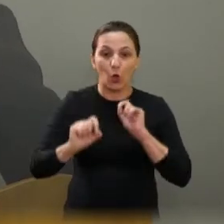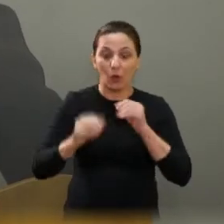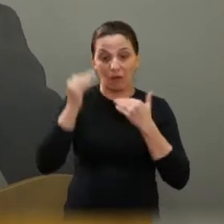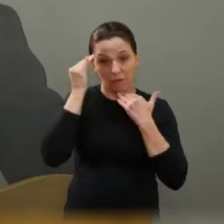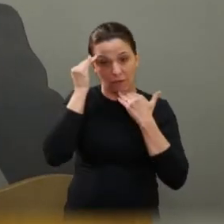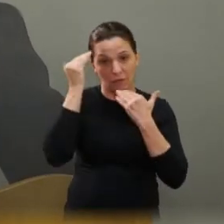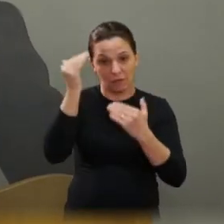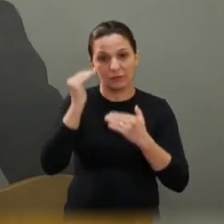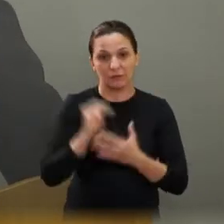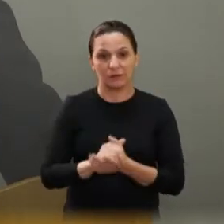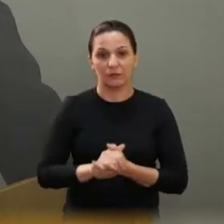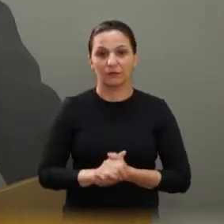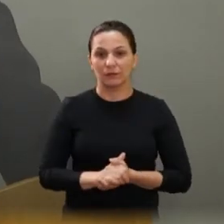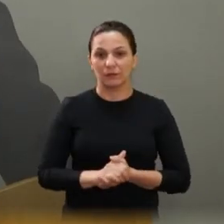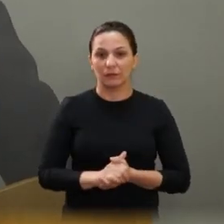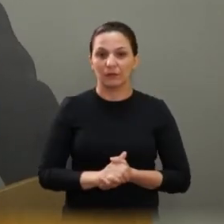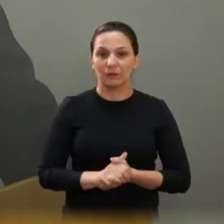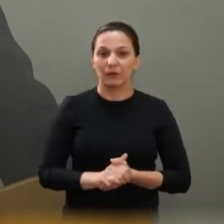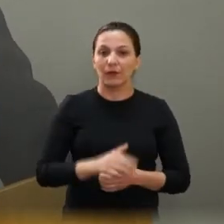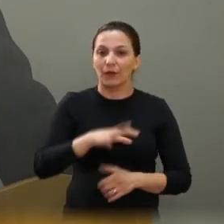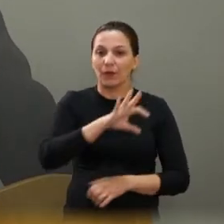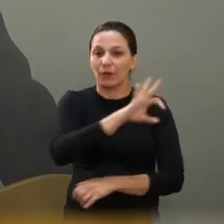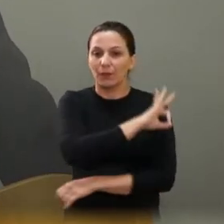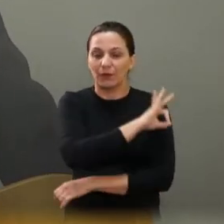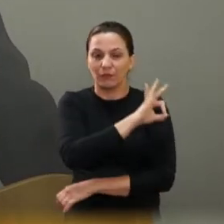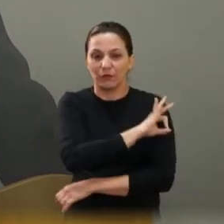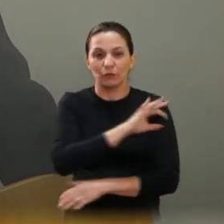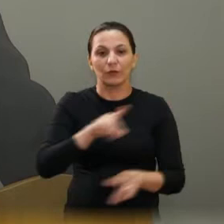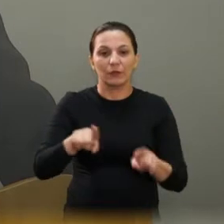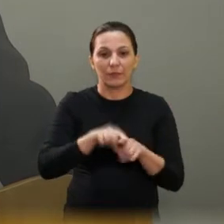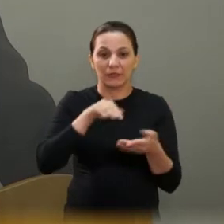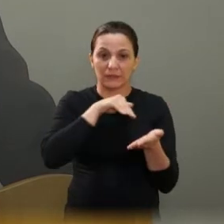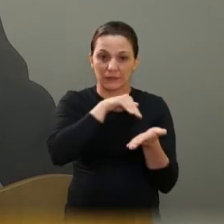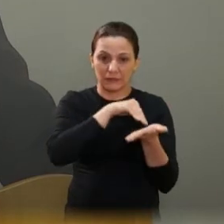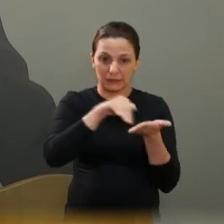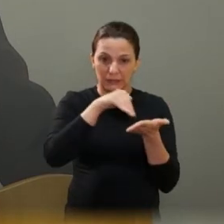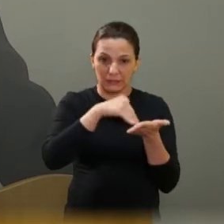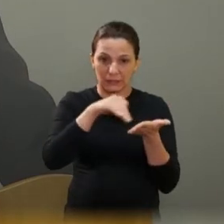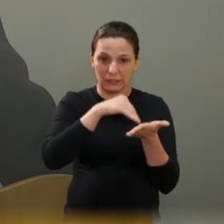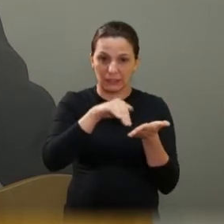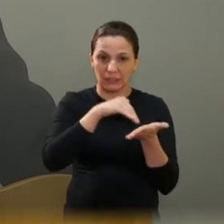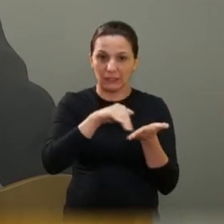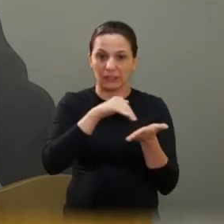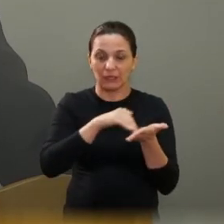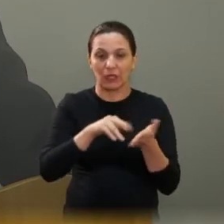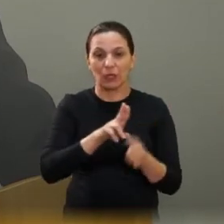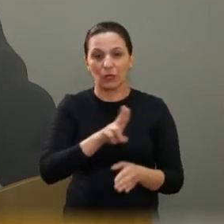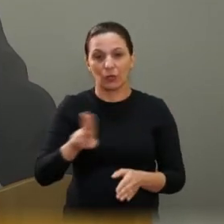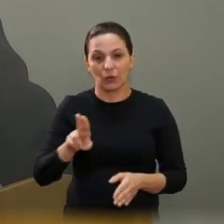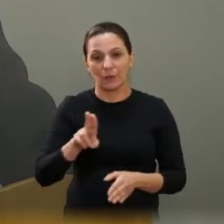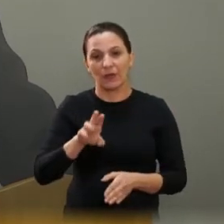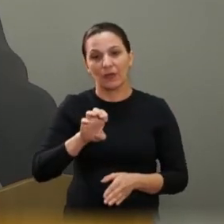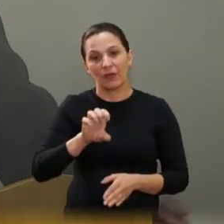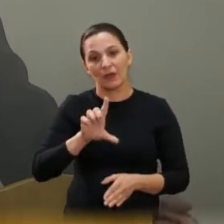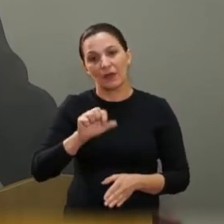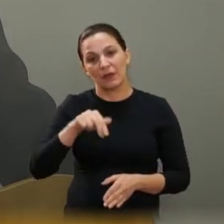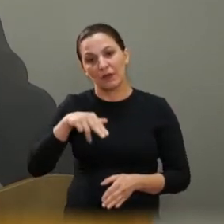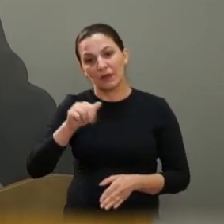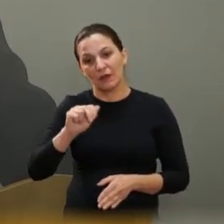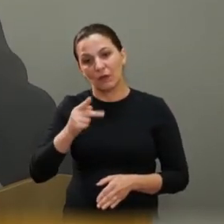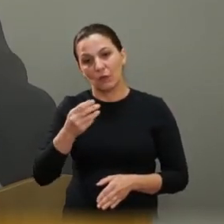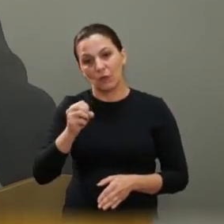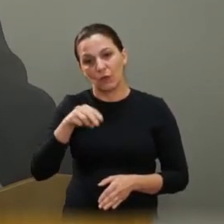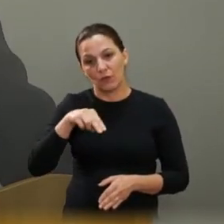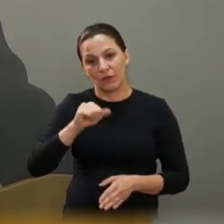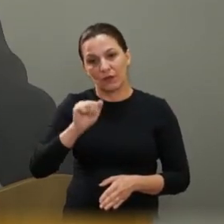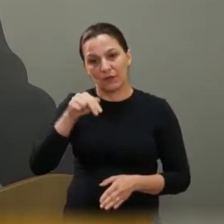agradecer o a Prefeitura Municipal EA secretaria e nome da Aliança online de saúde principalmente e